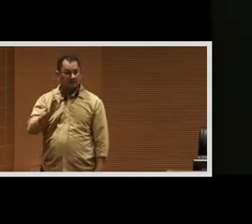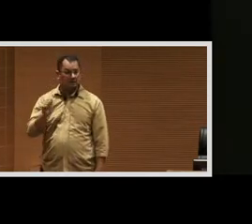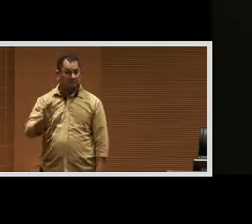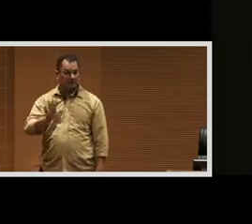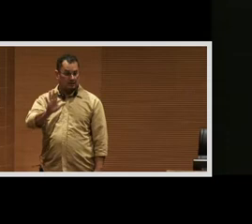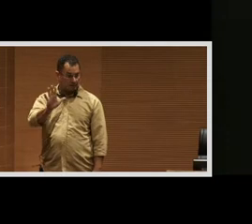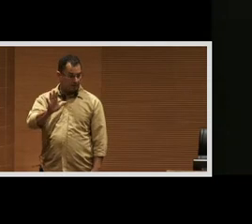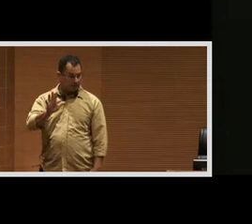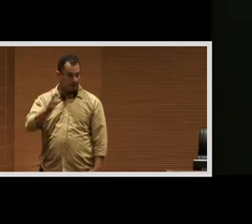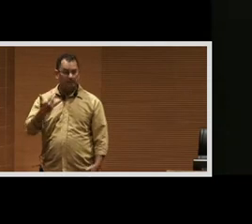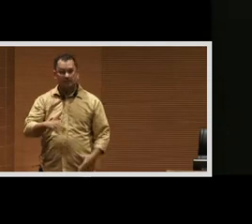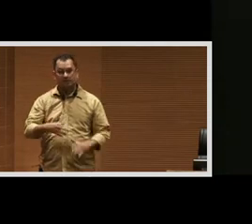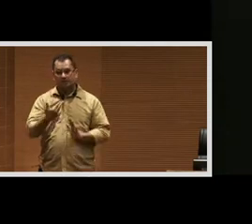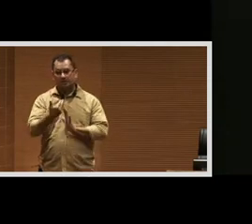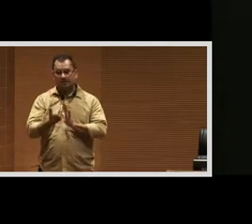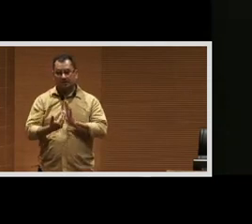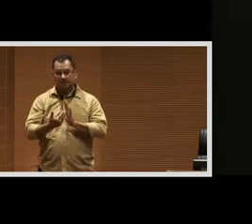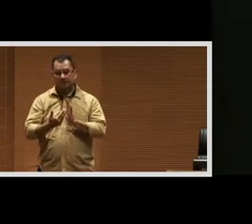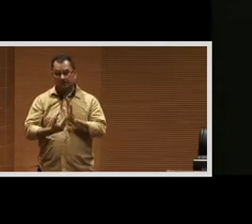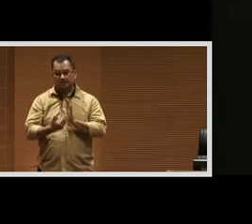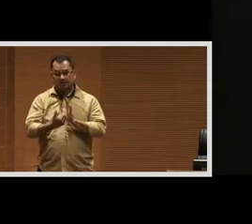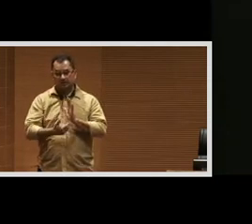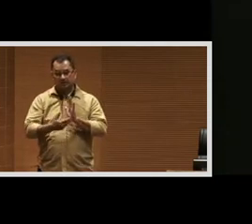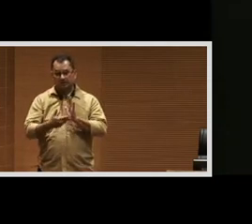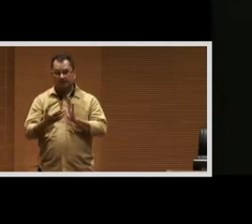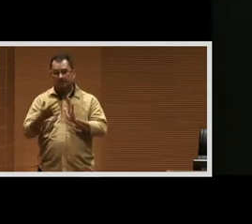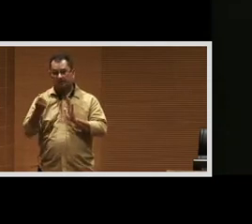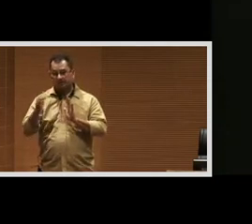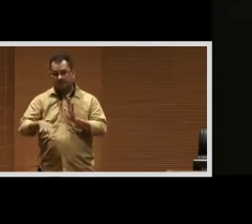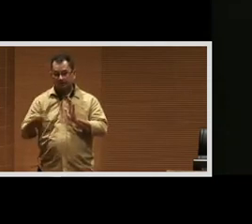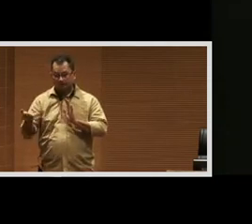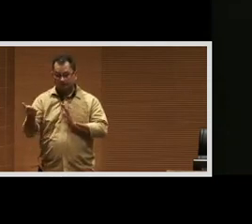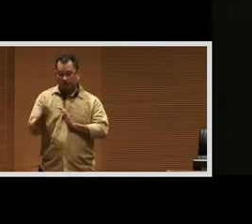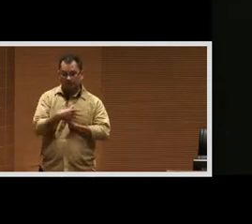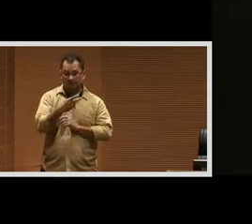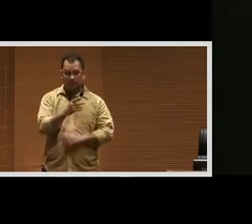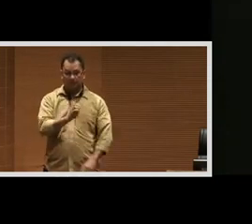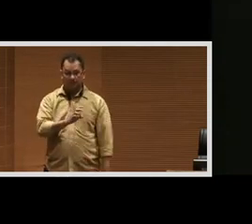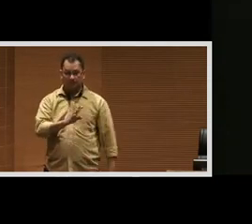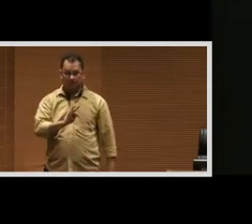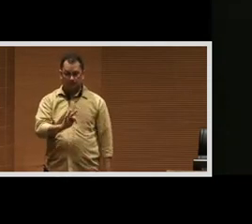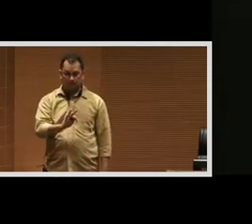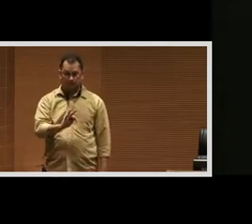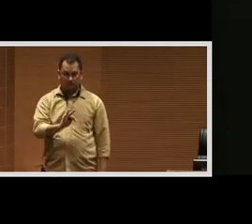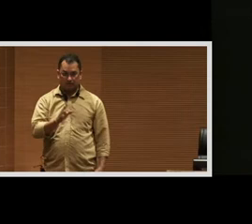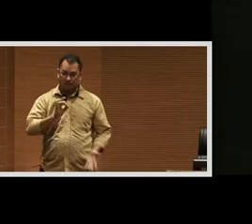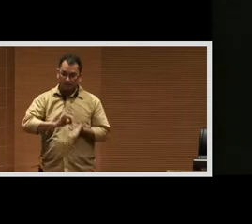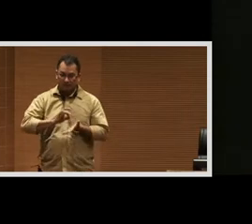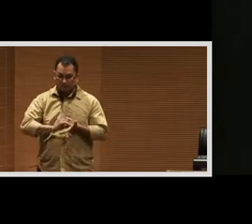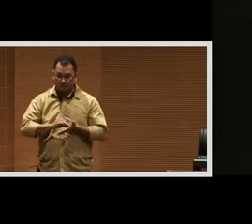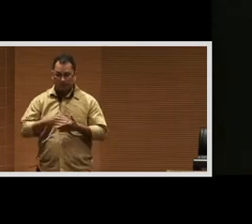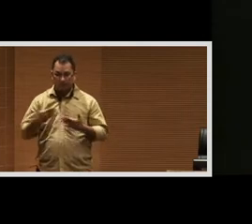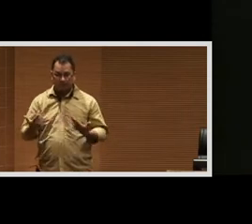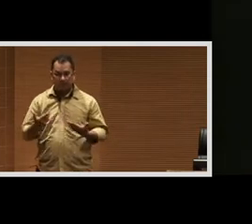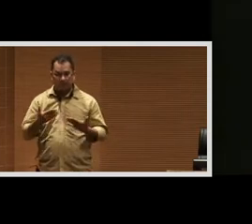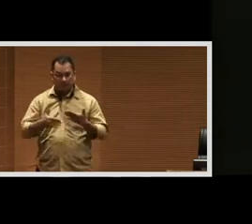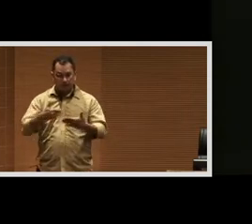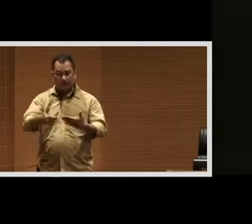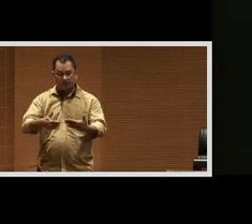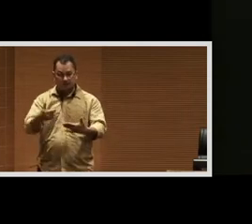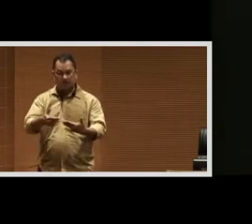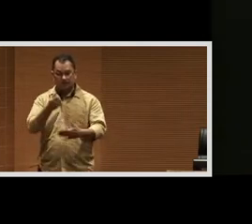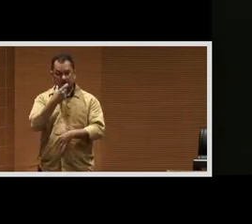reguinha do Lombroso era mais barata que o PET, né, gente? processo de medicalização é